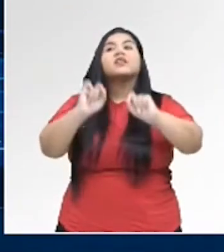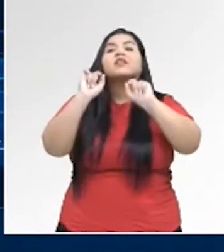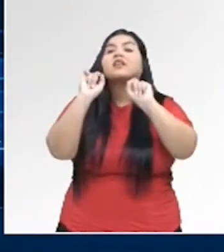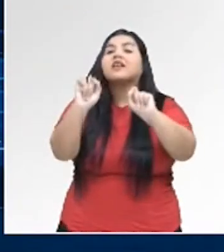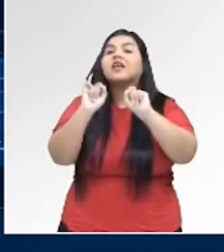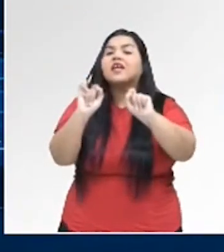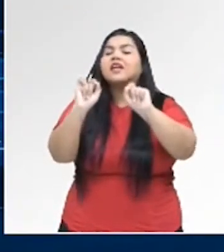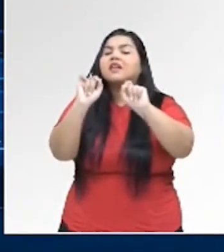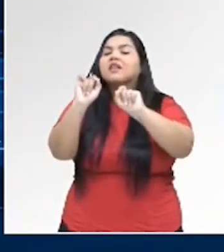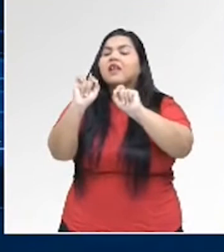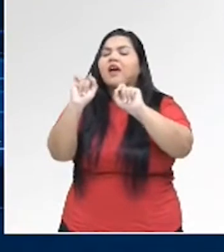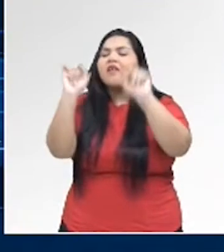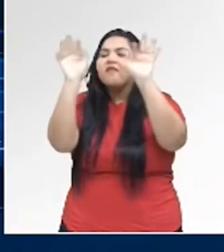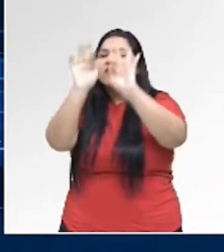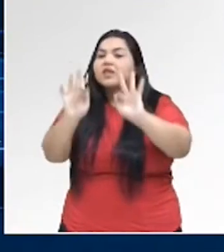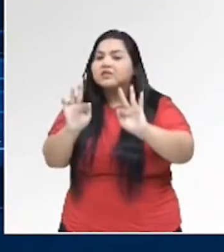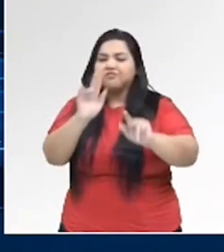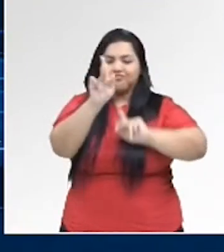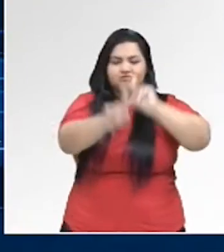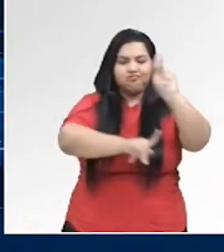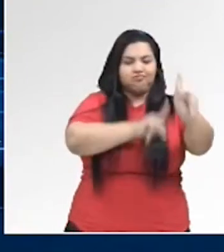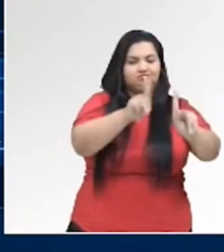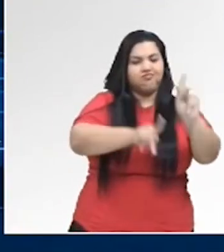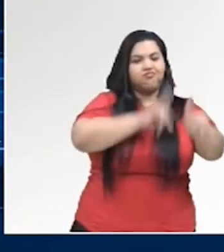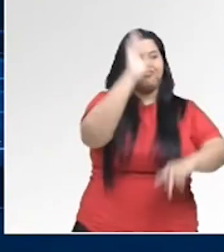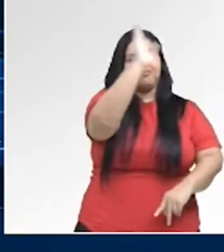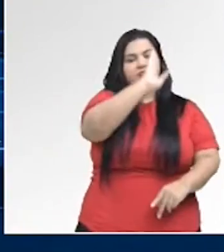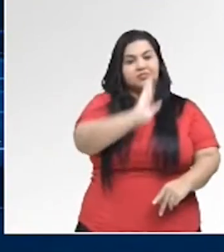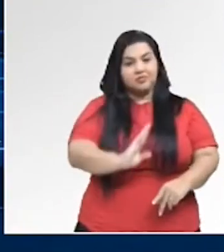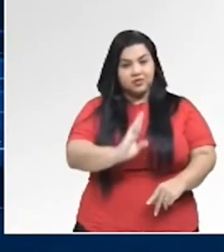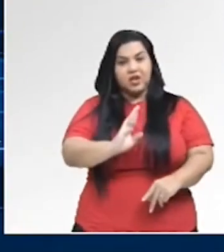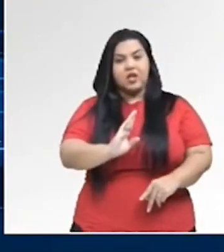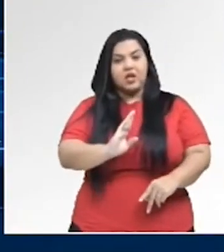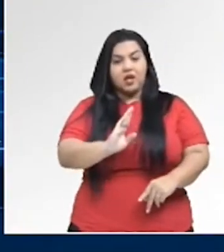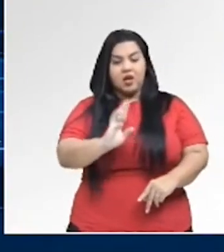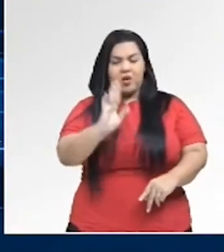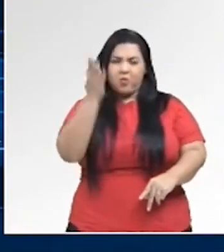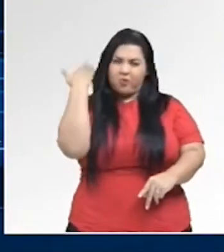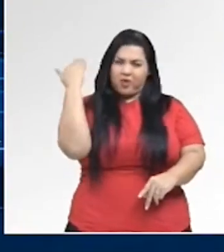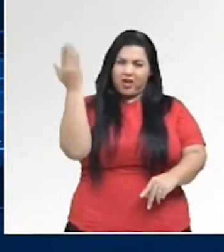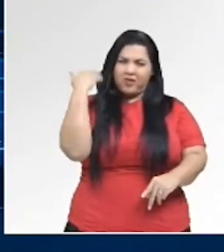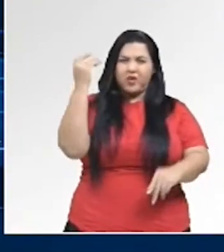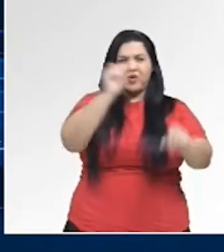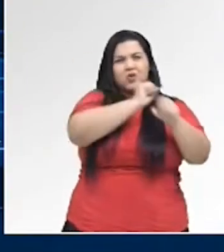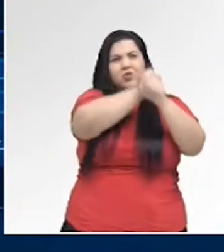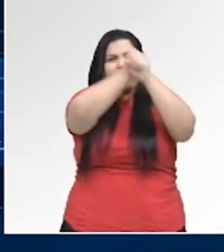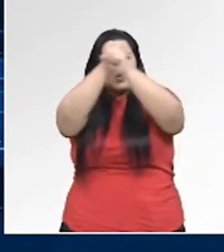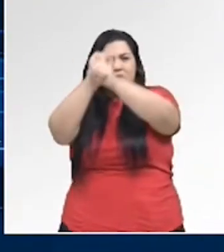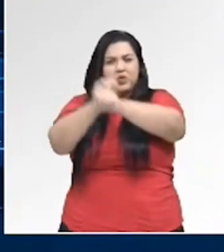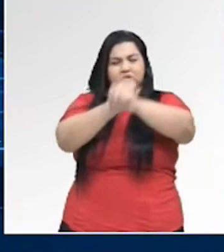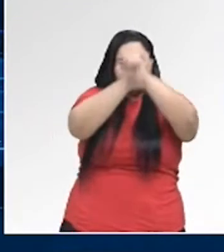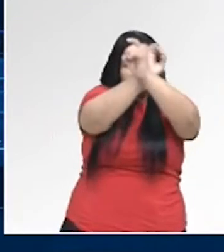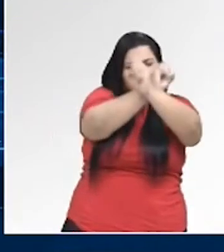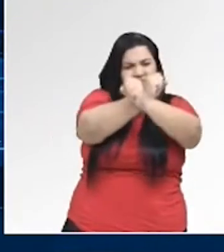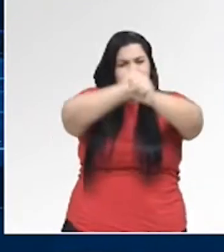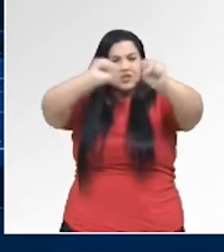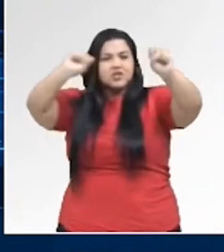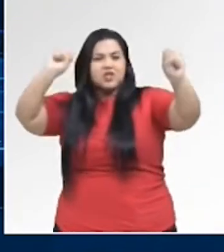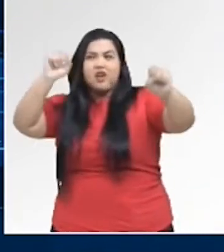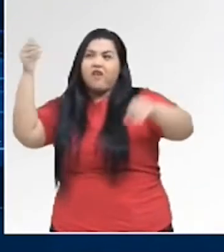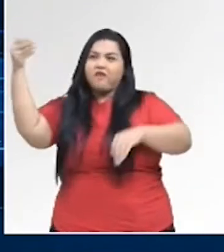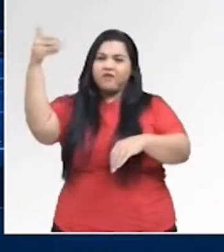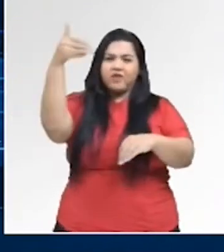O povo, né? O povo brasileiro. Né, o povo daquela época, os escravos que foram libertos, que vieram